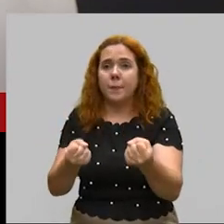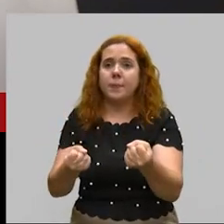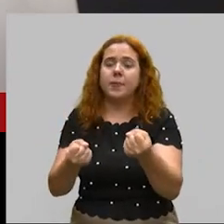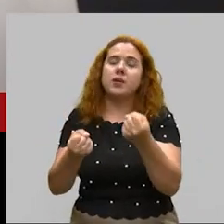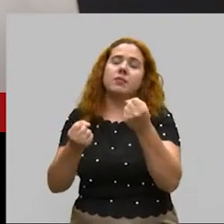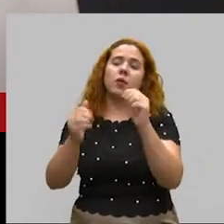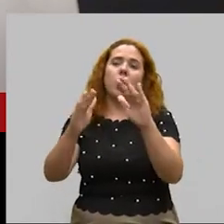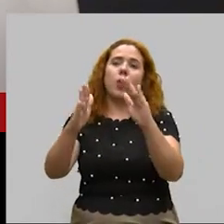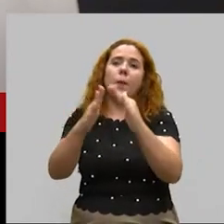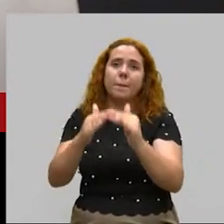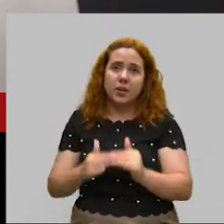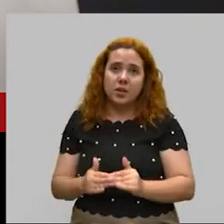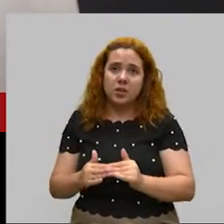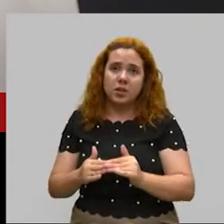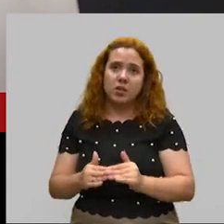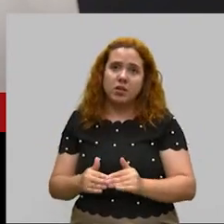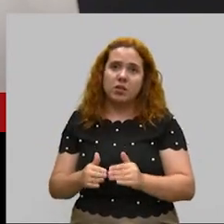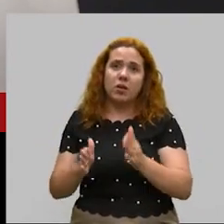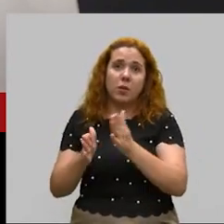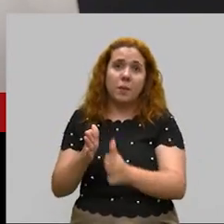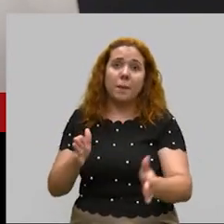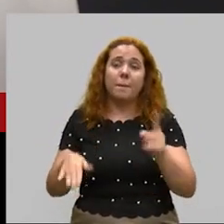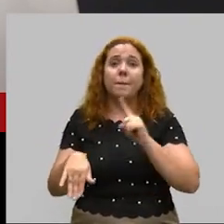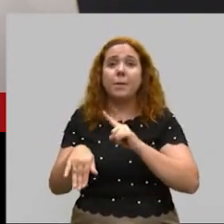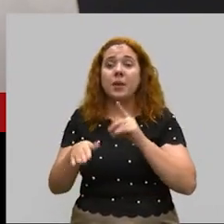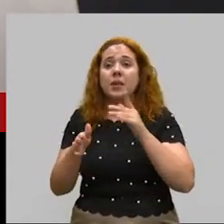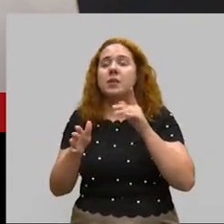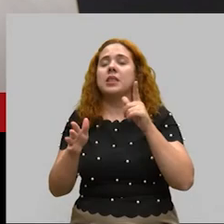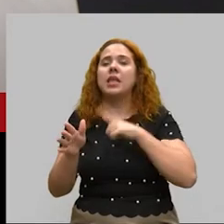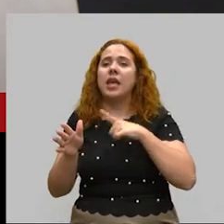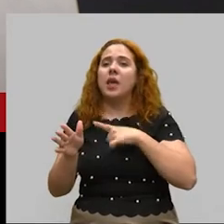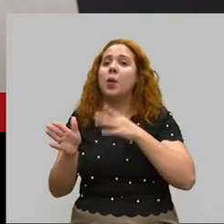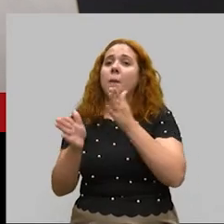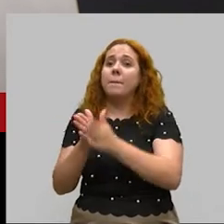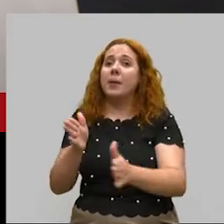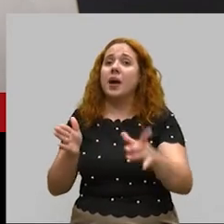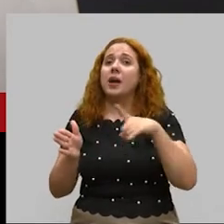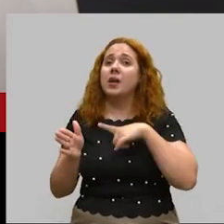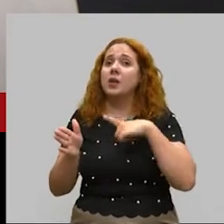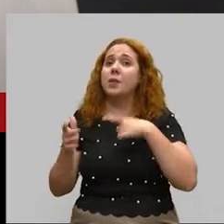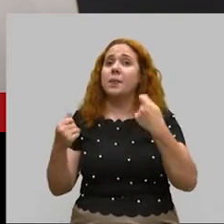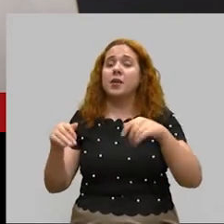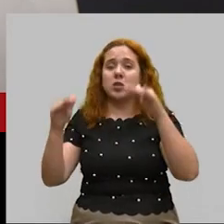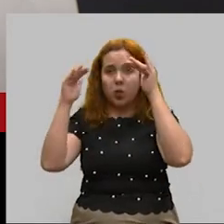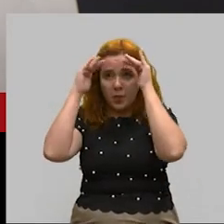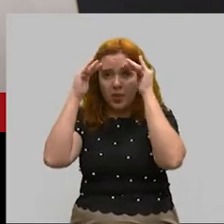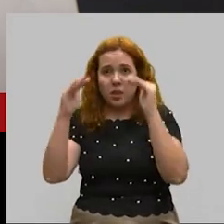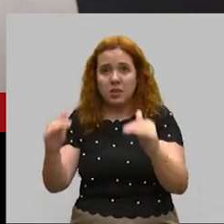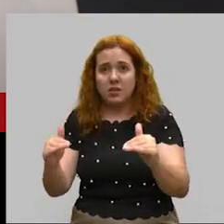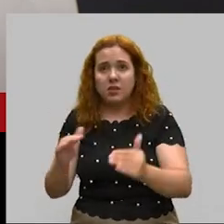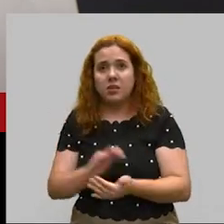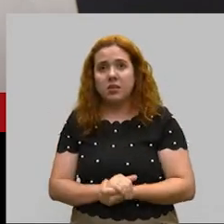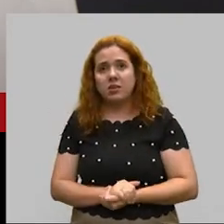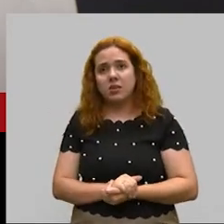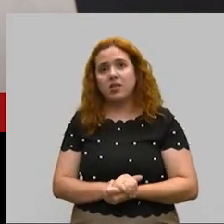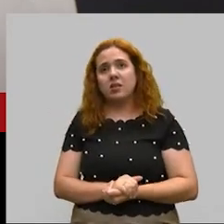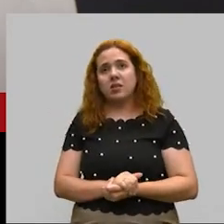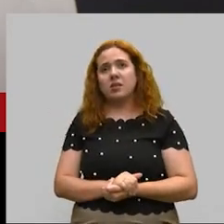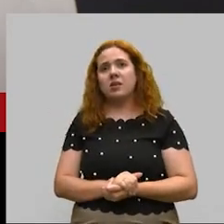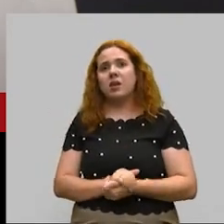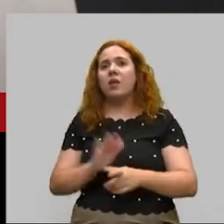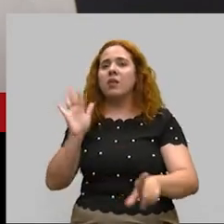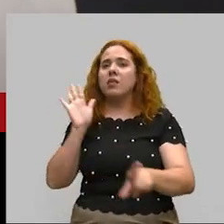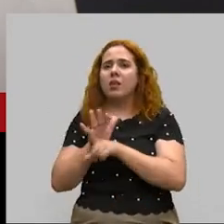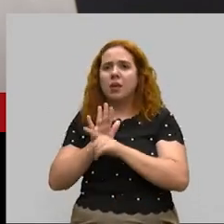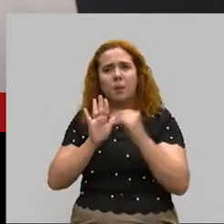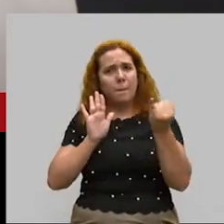é prazo regimental Assembleia tem um regimento interno que tem que ser seguido é nossa lei máxima aqui